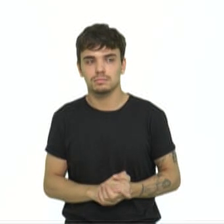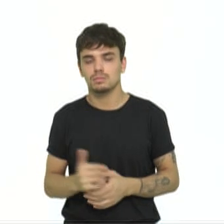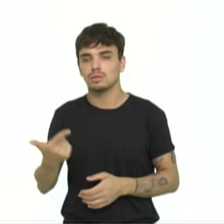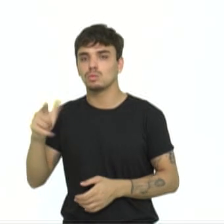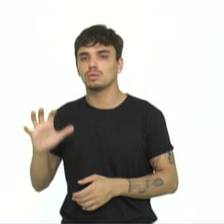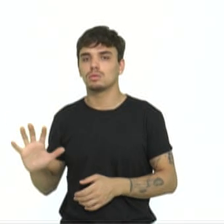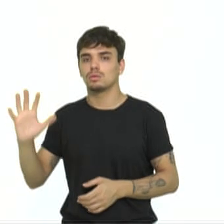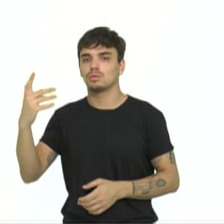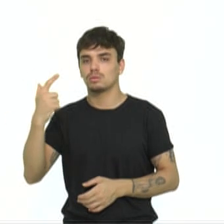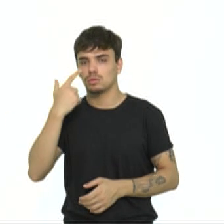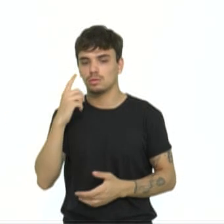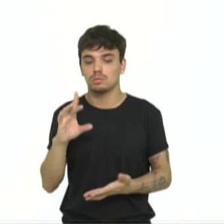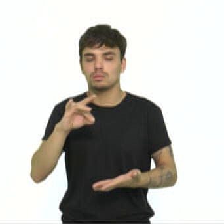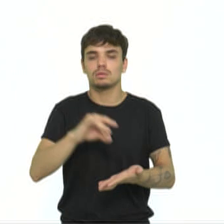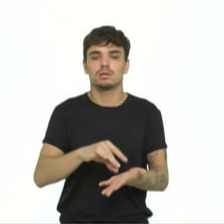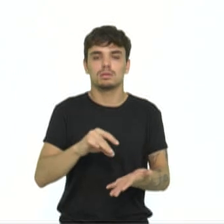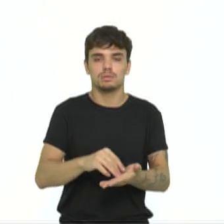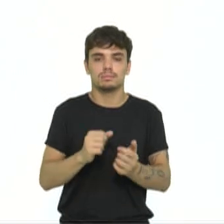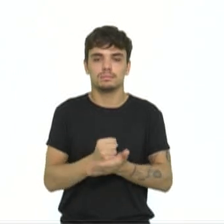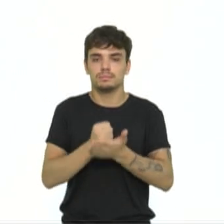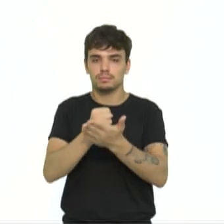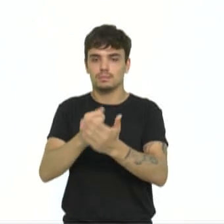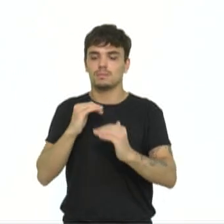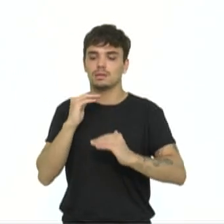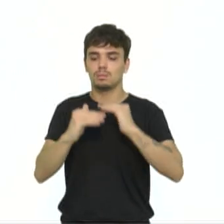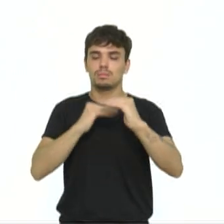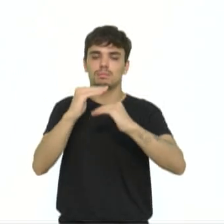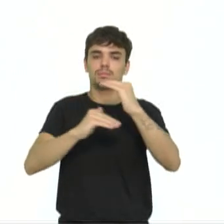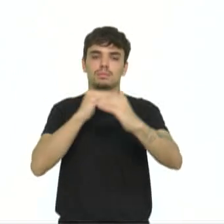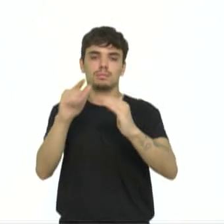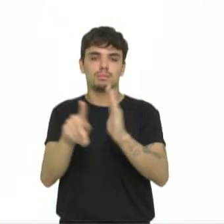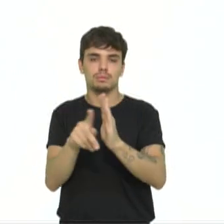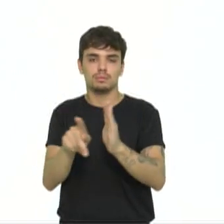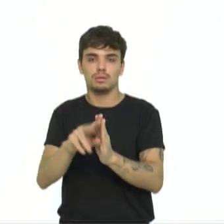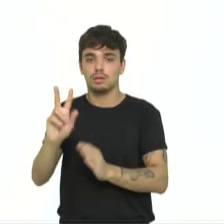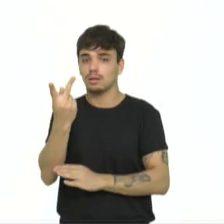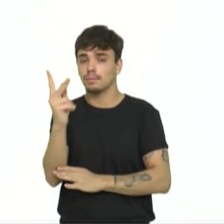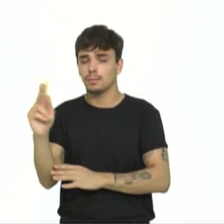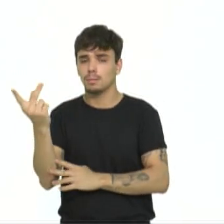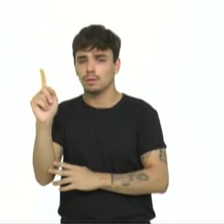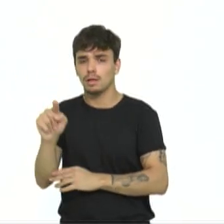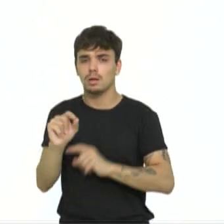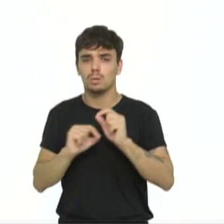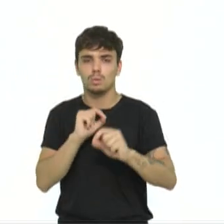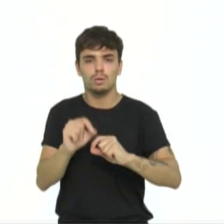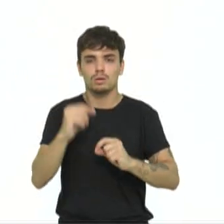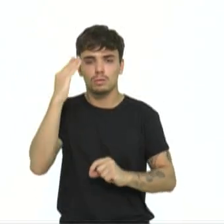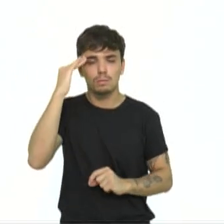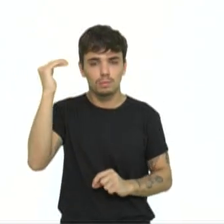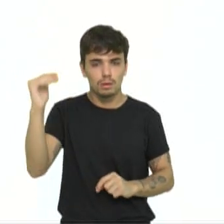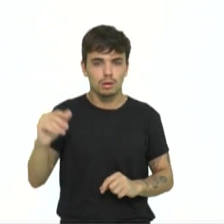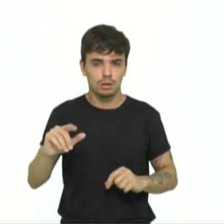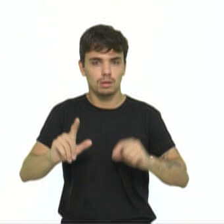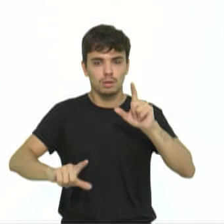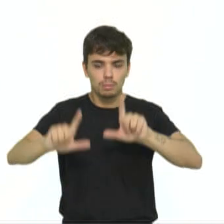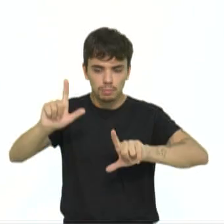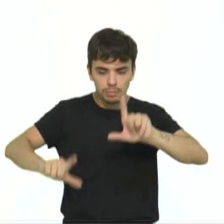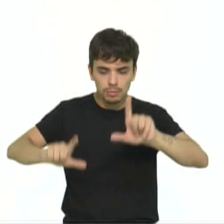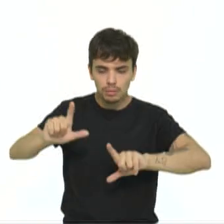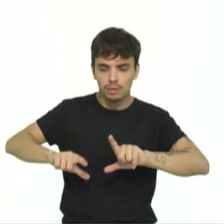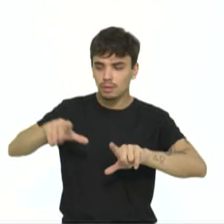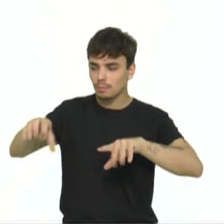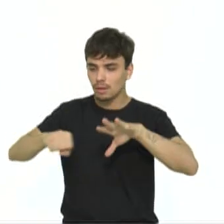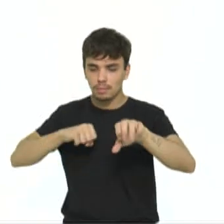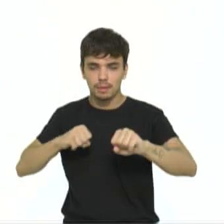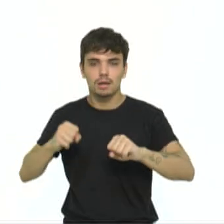Outro fator decisivo que contribuiu para o crescimento e popularidade do hip hop foram os famosos programas de caça-talento